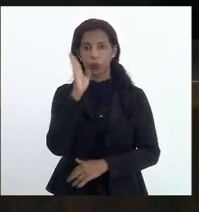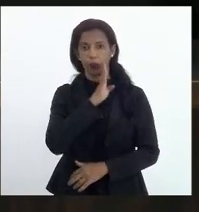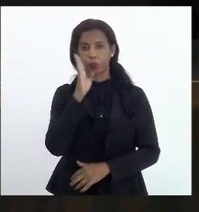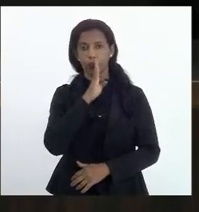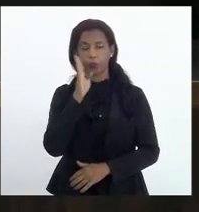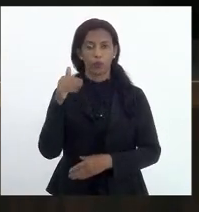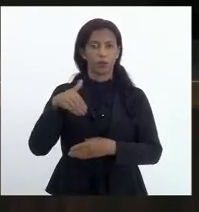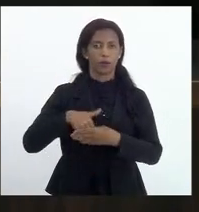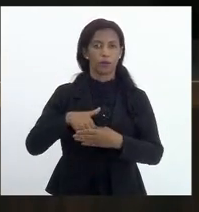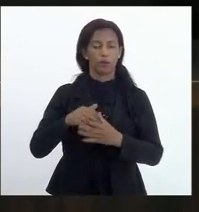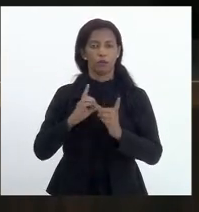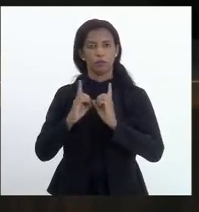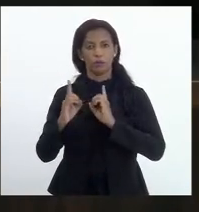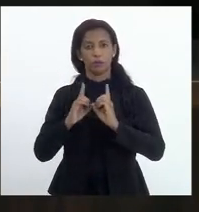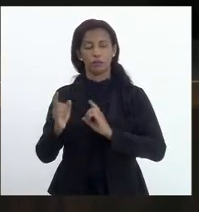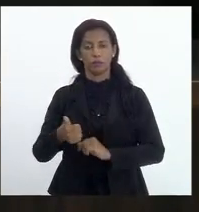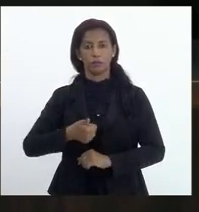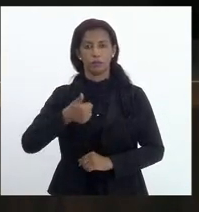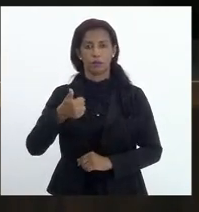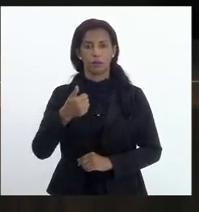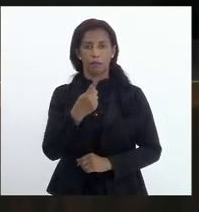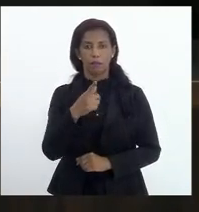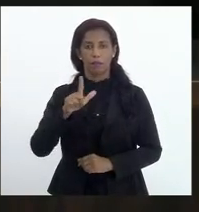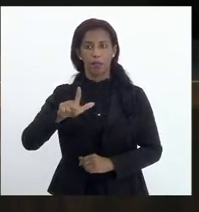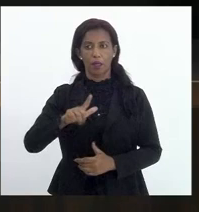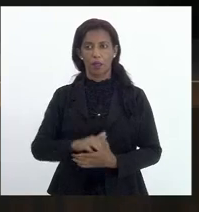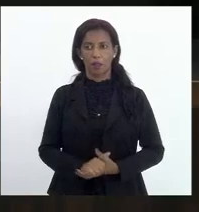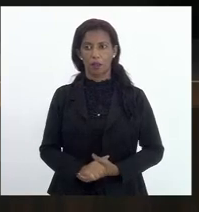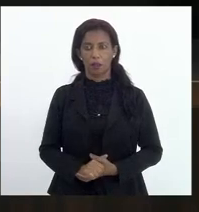de urgência, em votação, em discussão única, projeto de lei